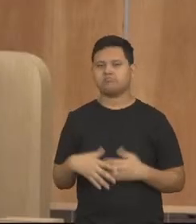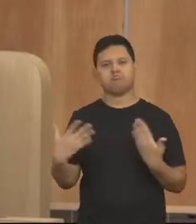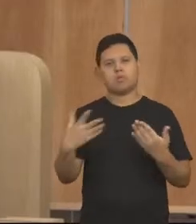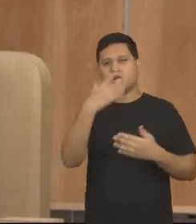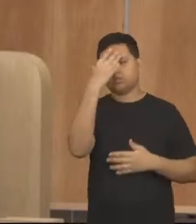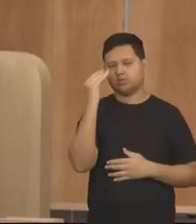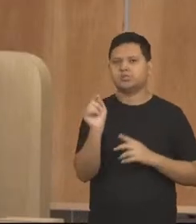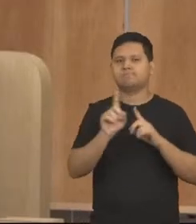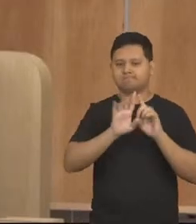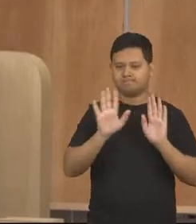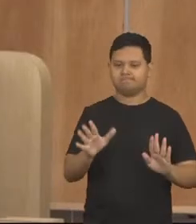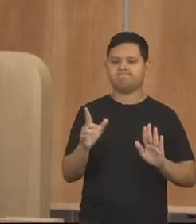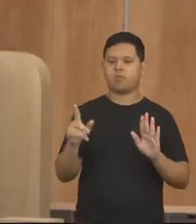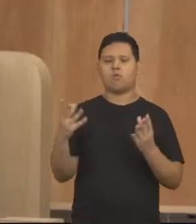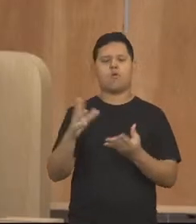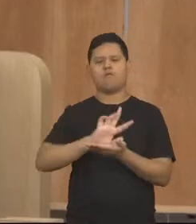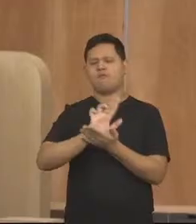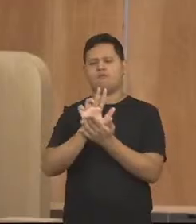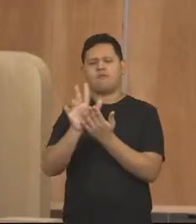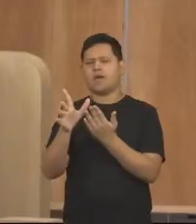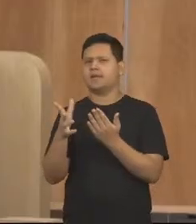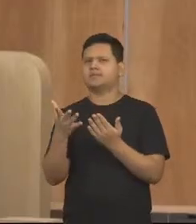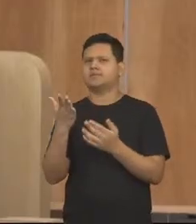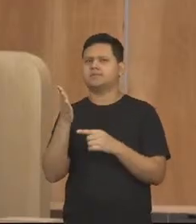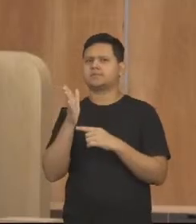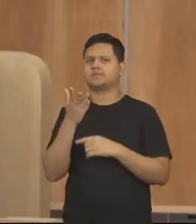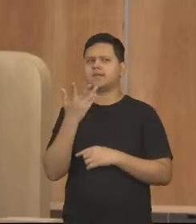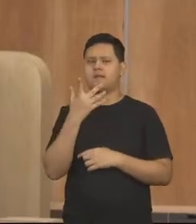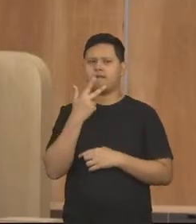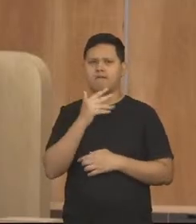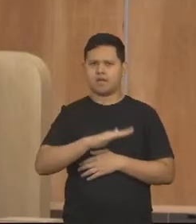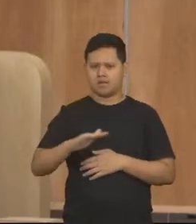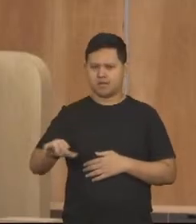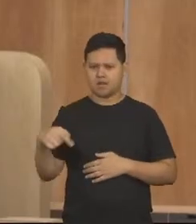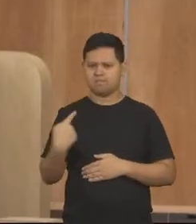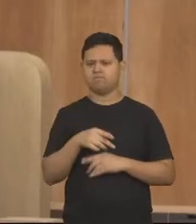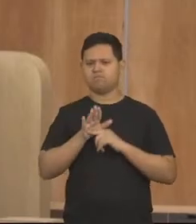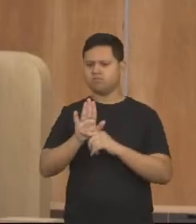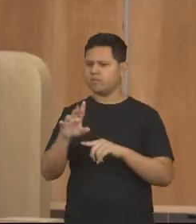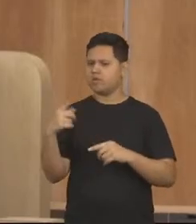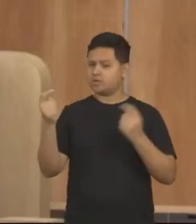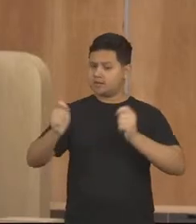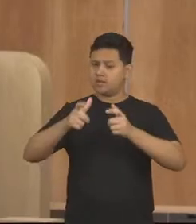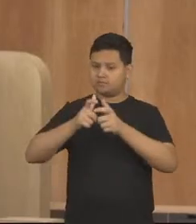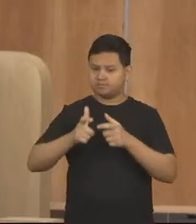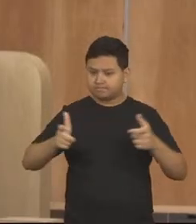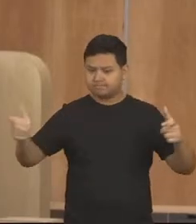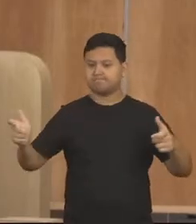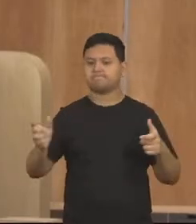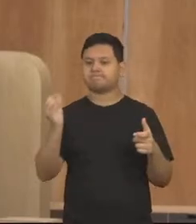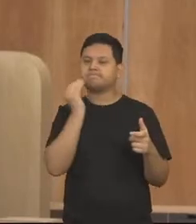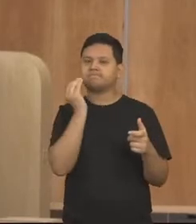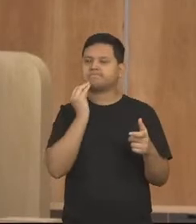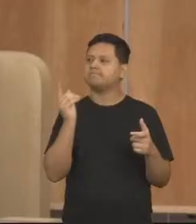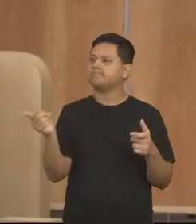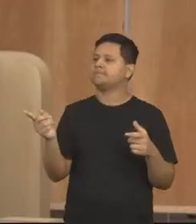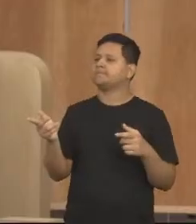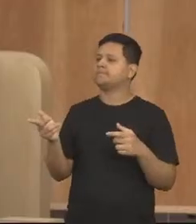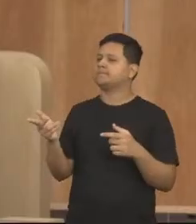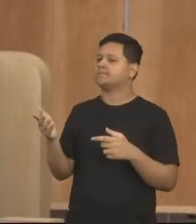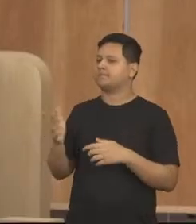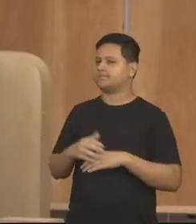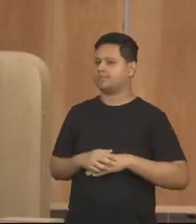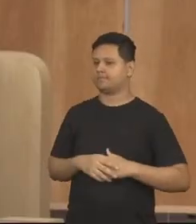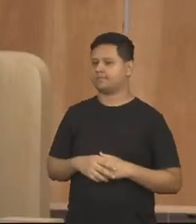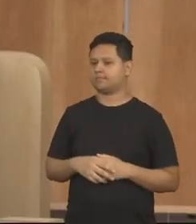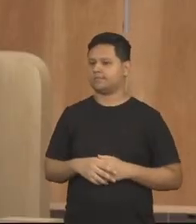enfim, são centenas de crianças atendidas e eu acho que a gente só tem que ampliar essa possibilidade. E dedicar, obrigado Maria